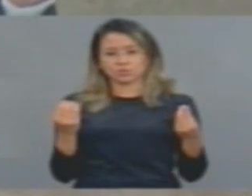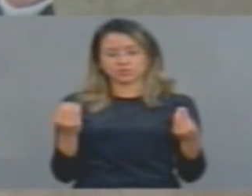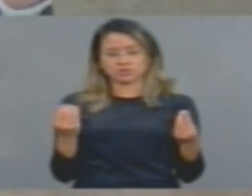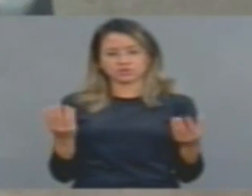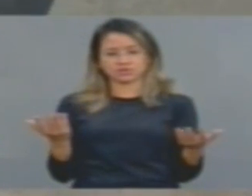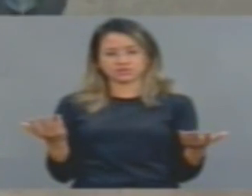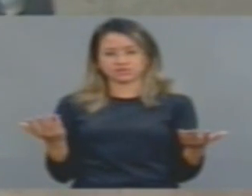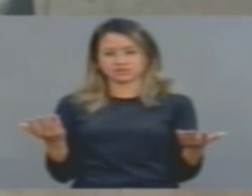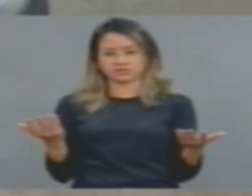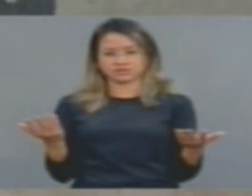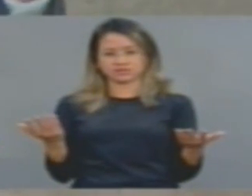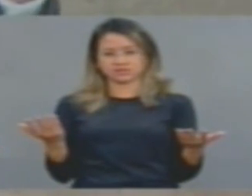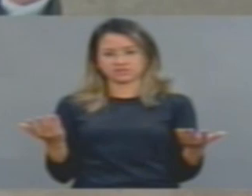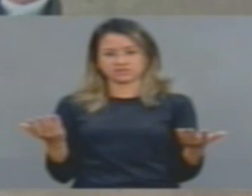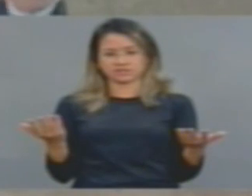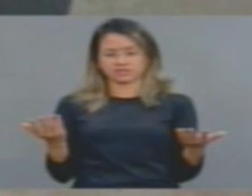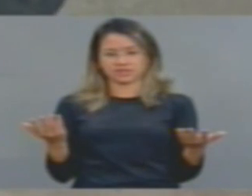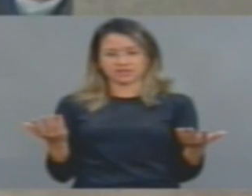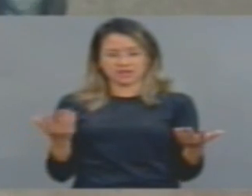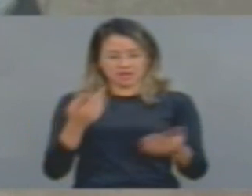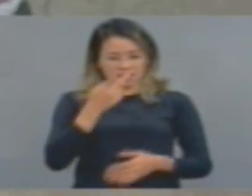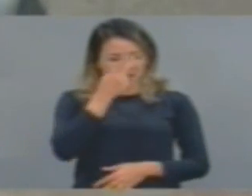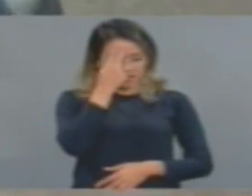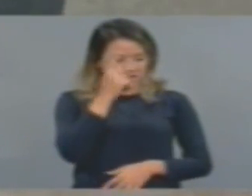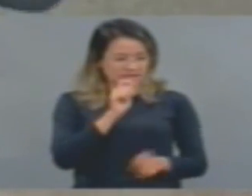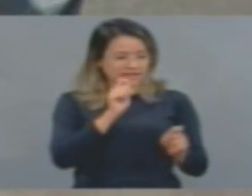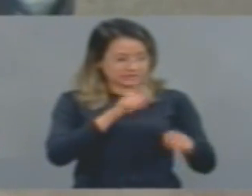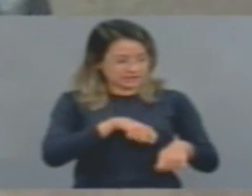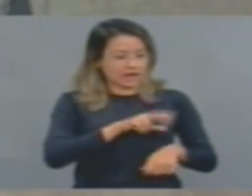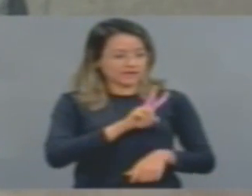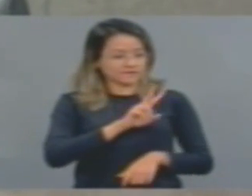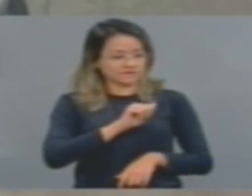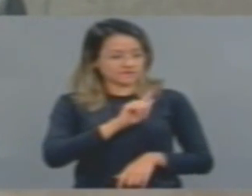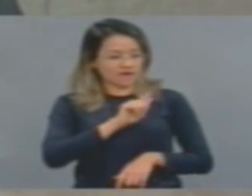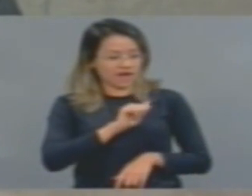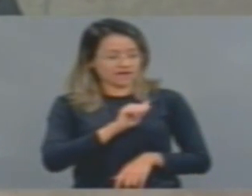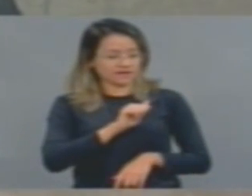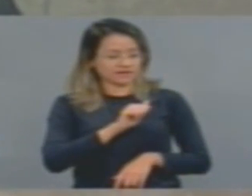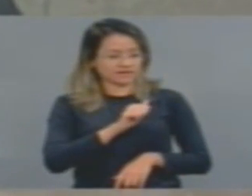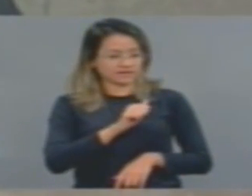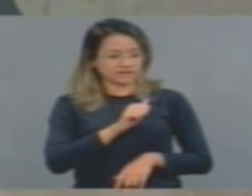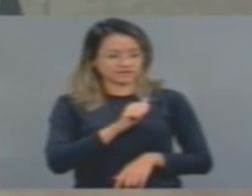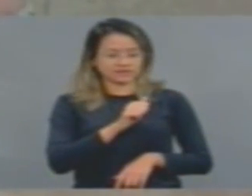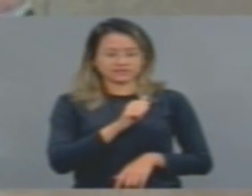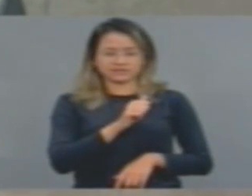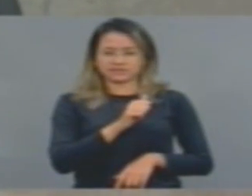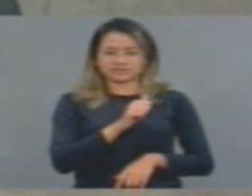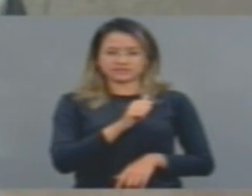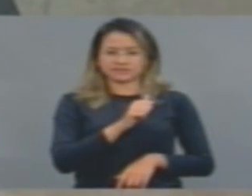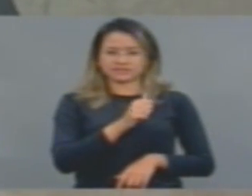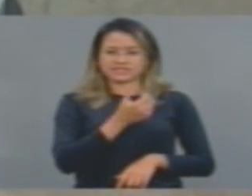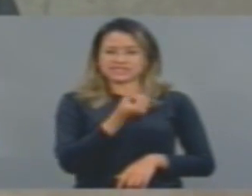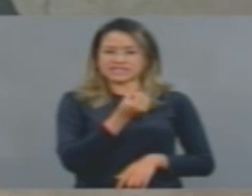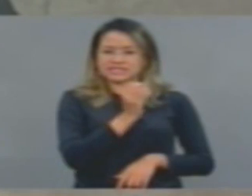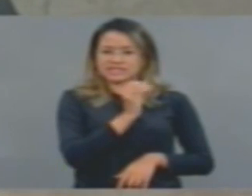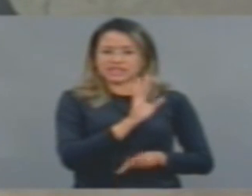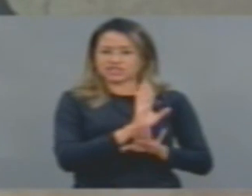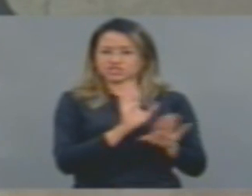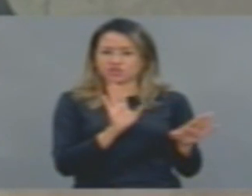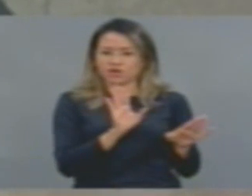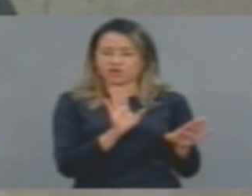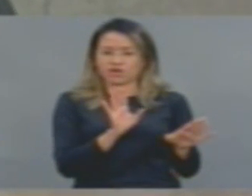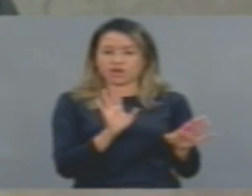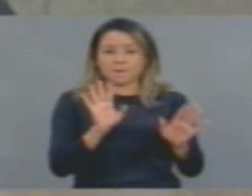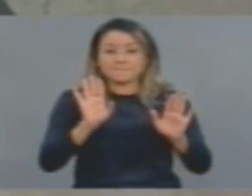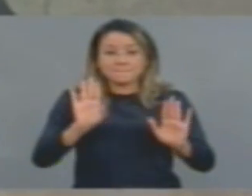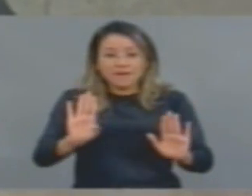se tratar bem, tem 20, onde tem 40 tem 80, onde tem 80 tem 120. Então, são centros que não se